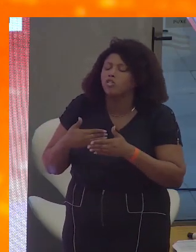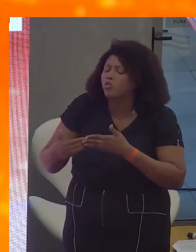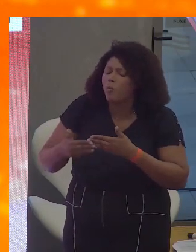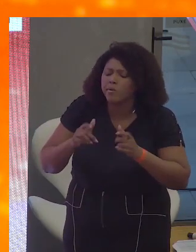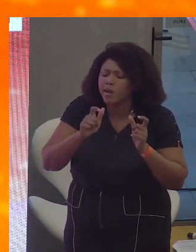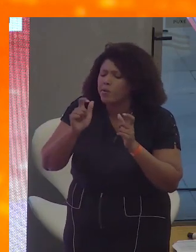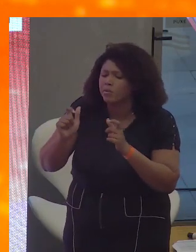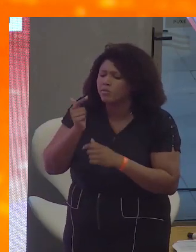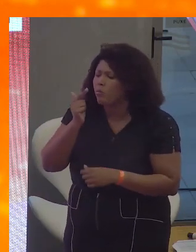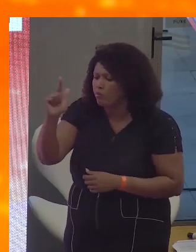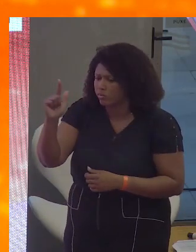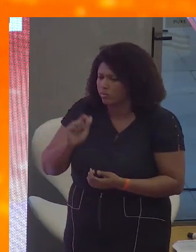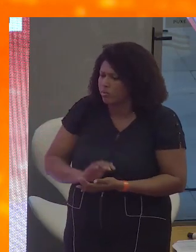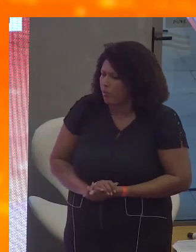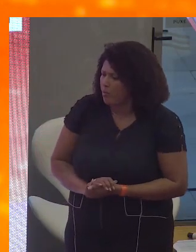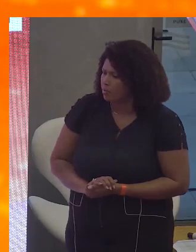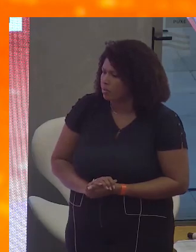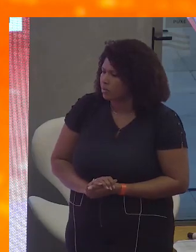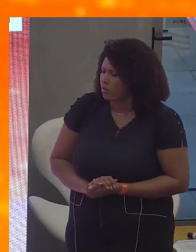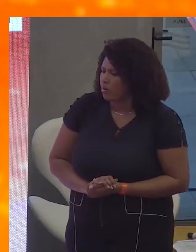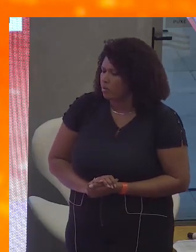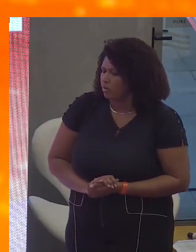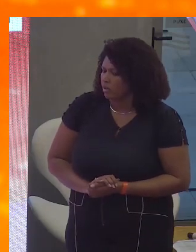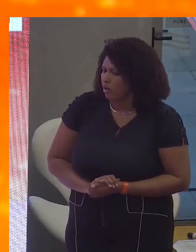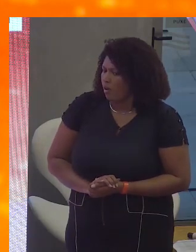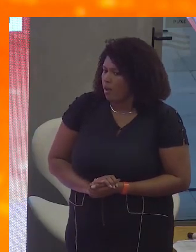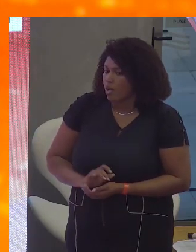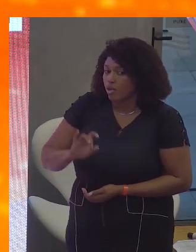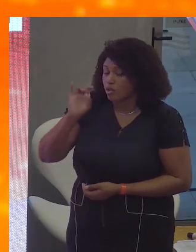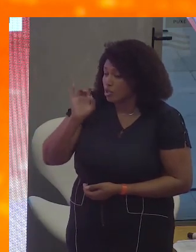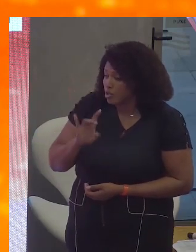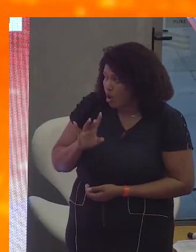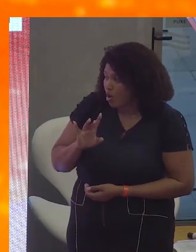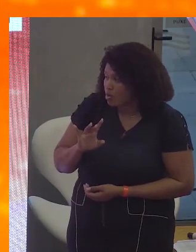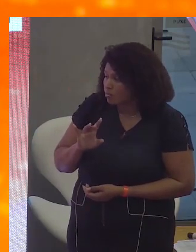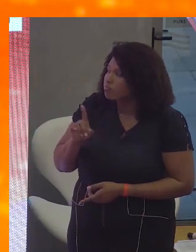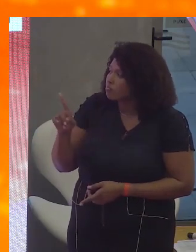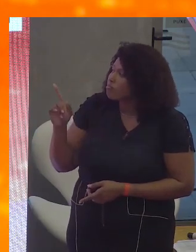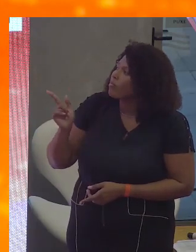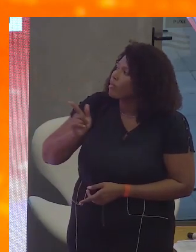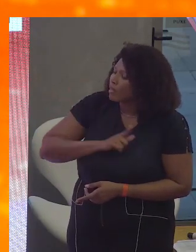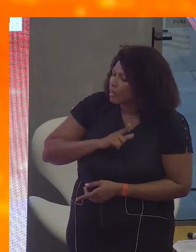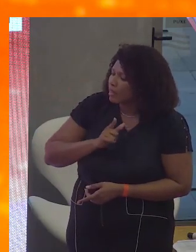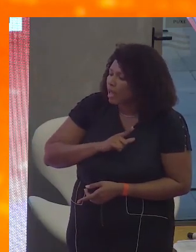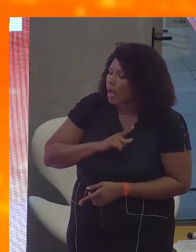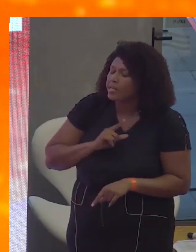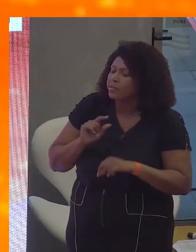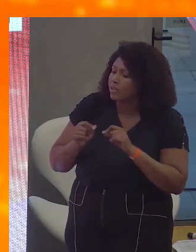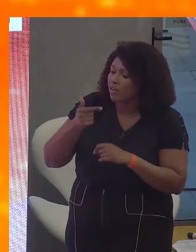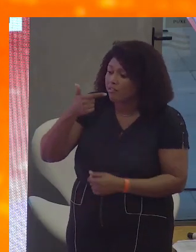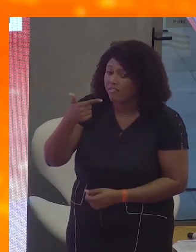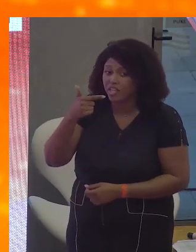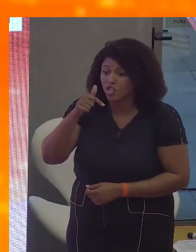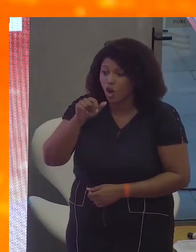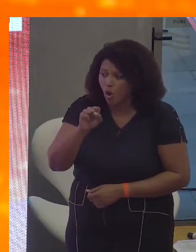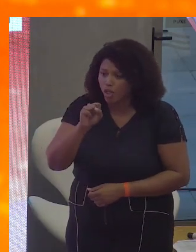Estado-membro daquela união ali. Só que, ainda assim, dos